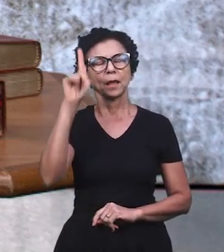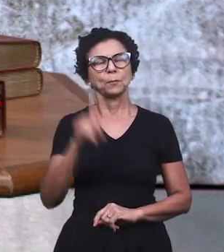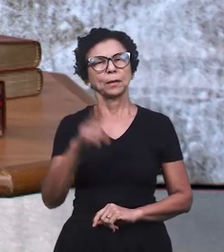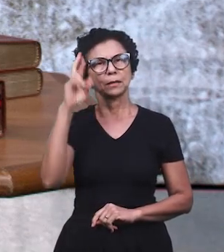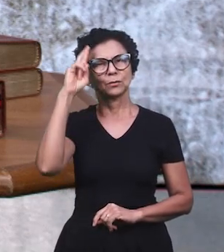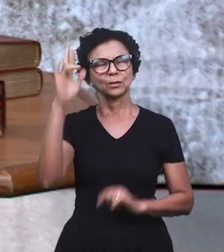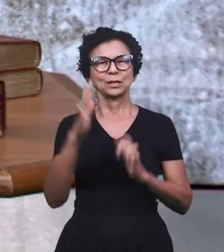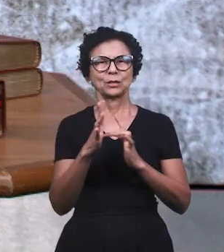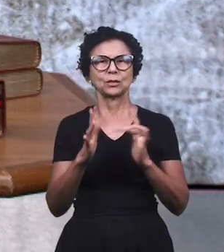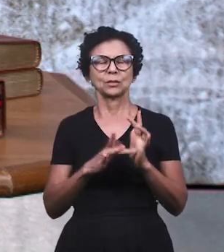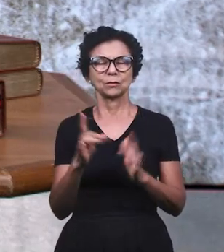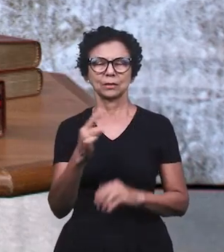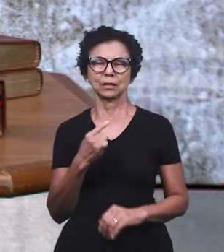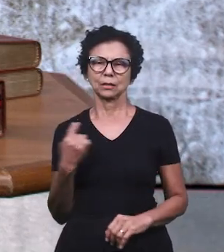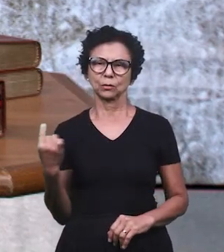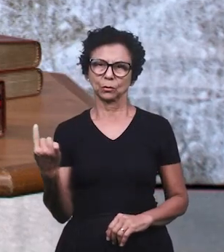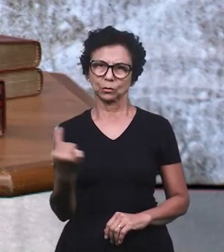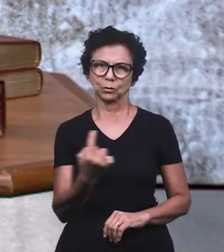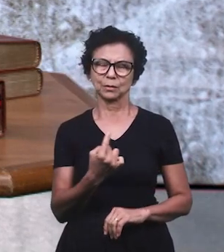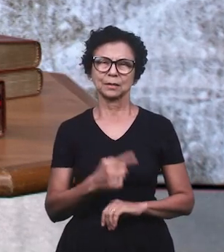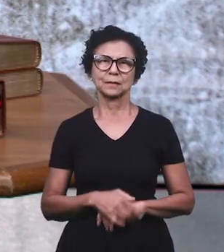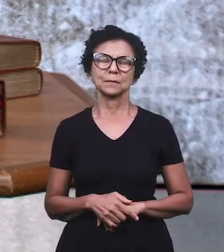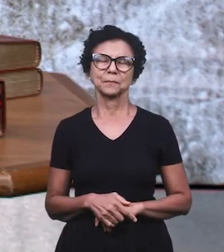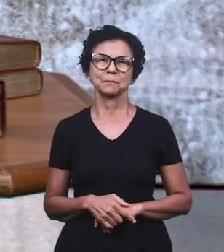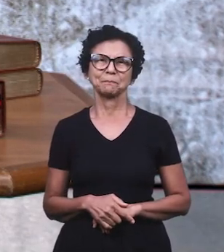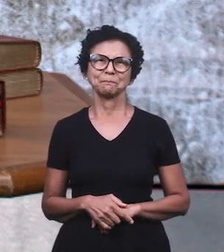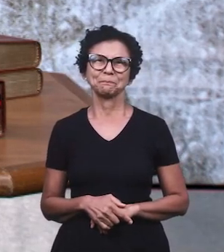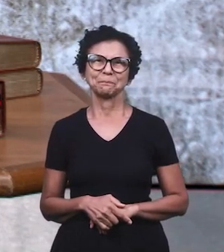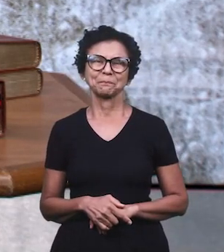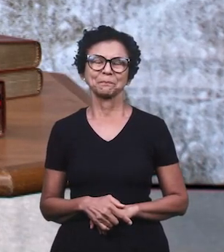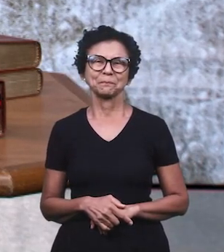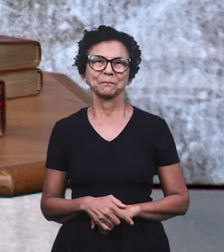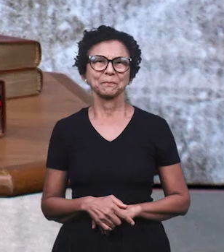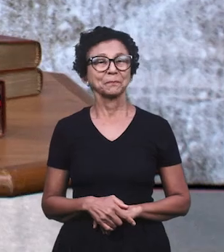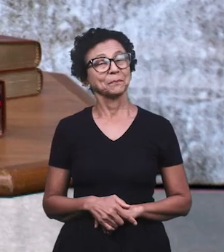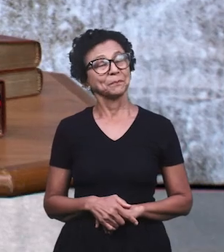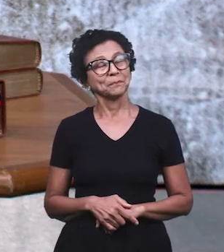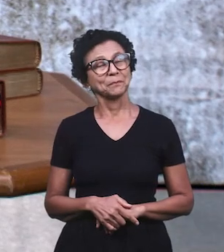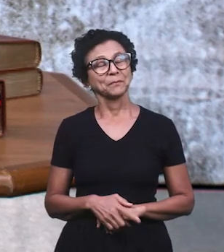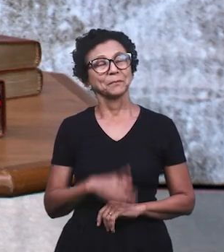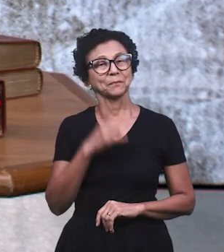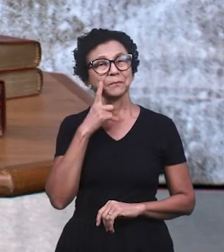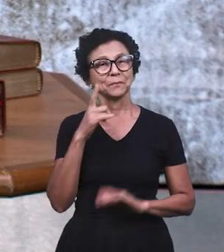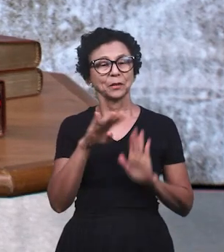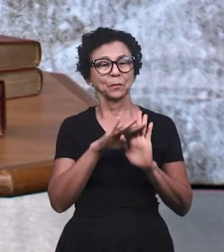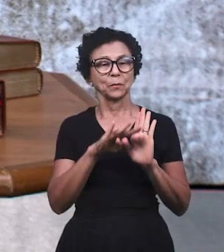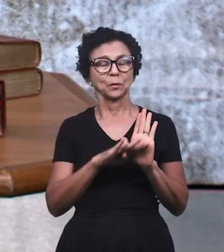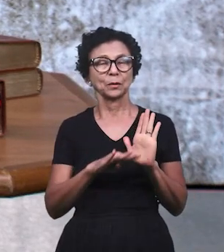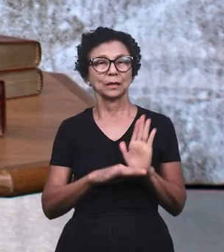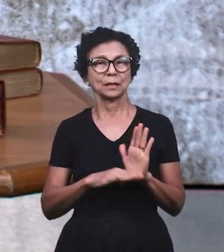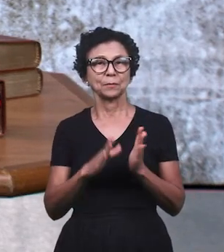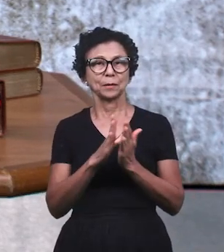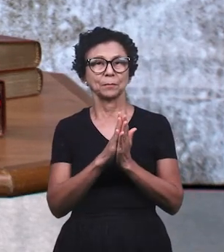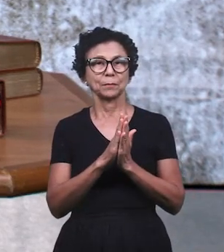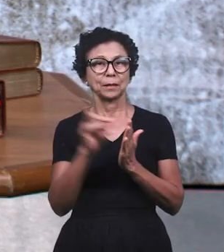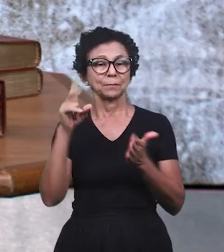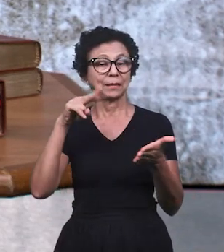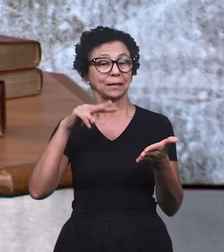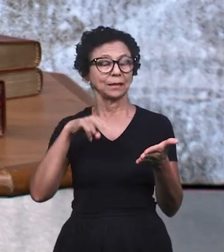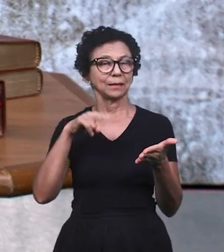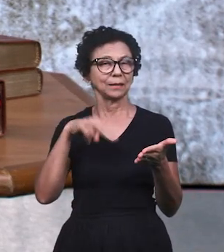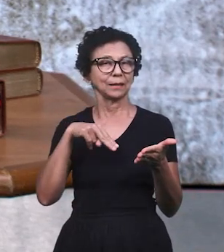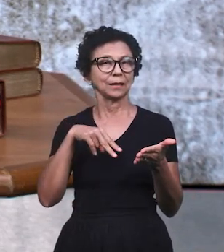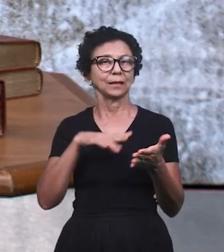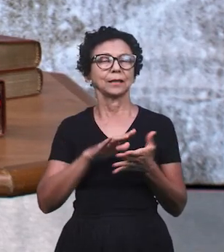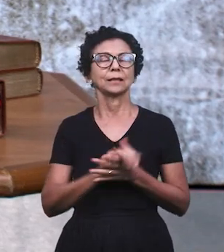paz do Senhor Jesus a todos. Nós estamos no nosso programa diário de leitura da Bíblia.